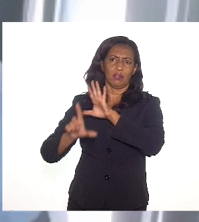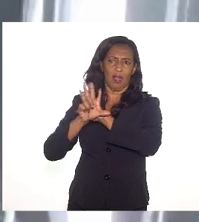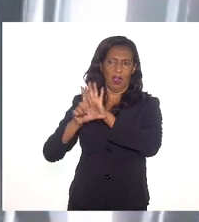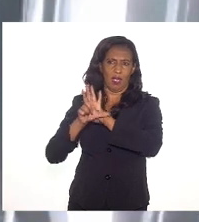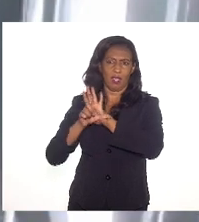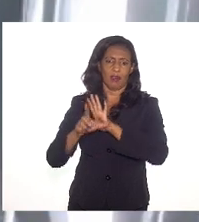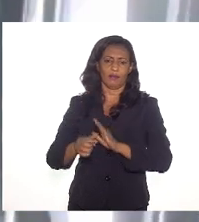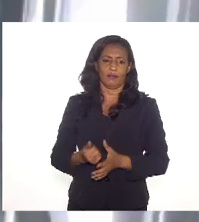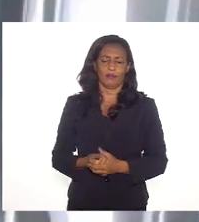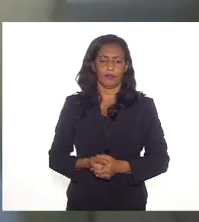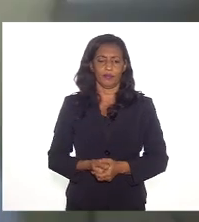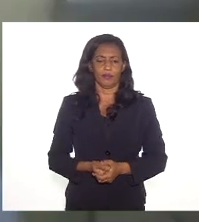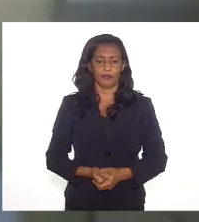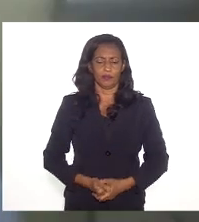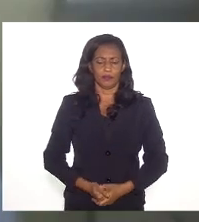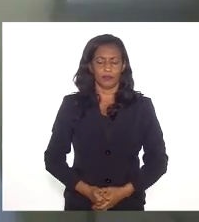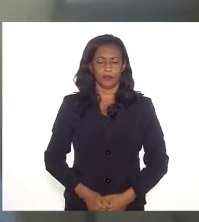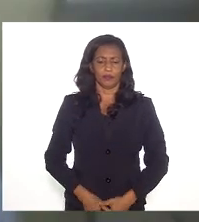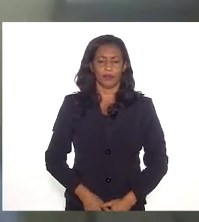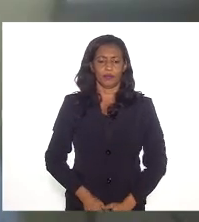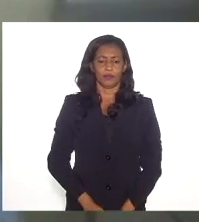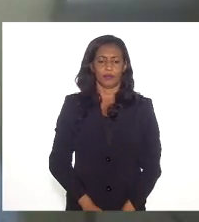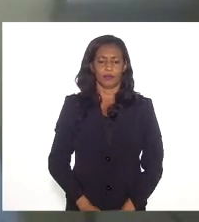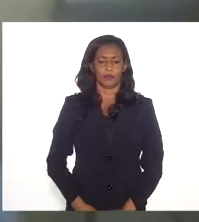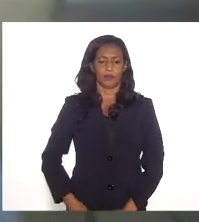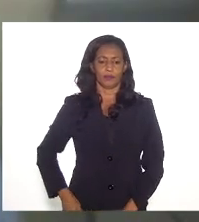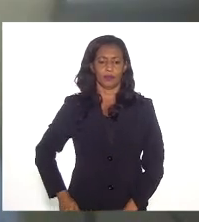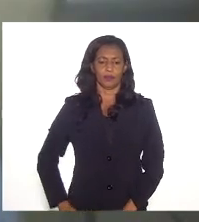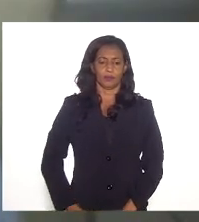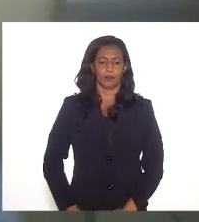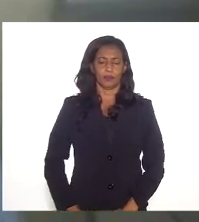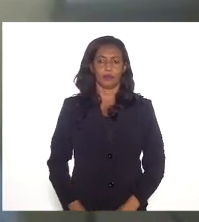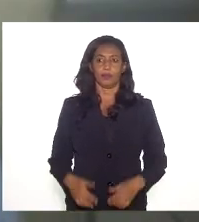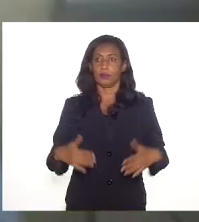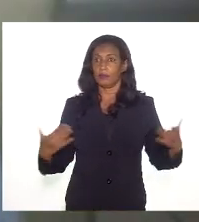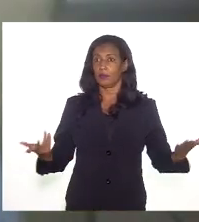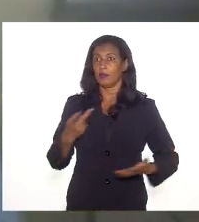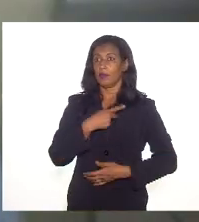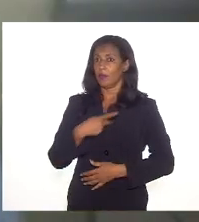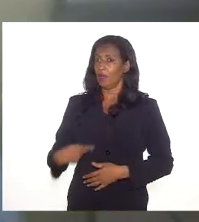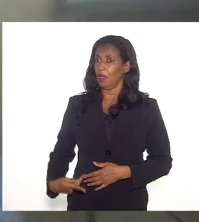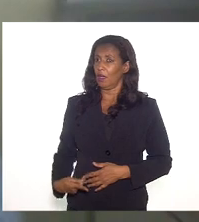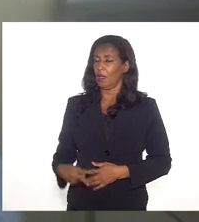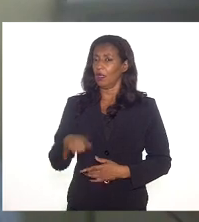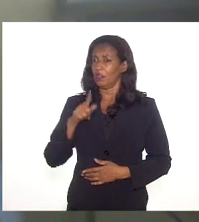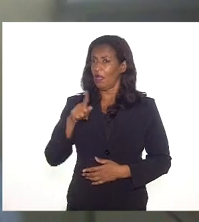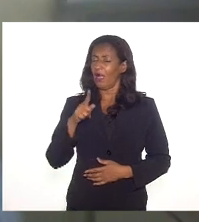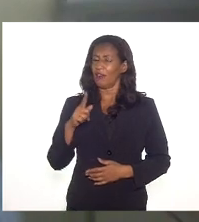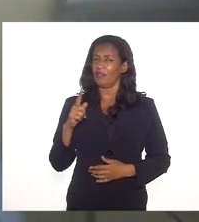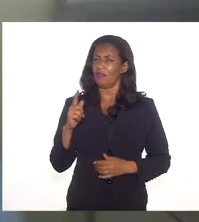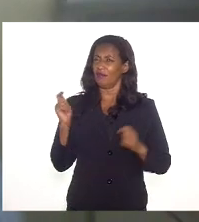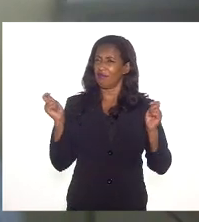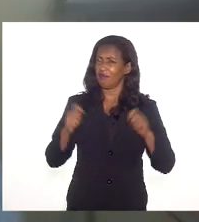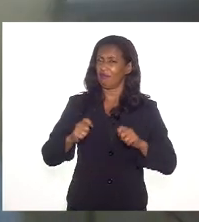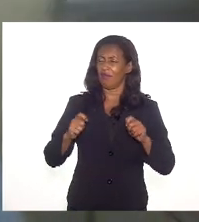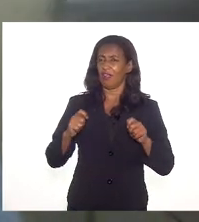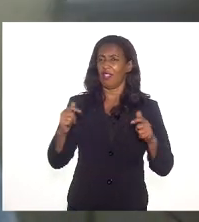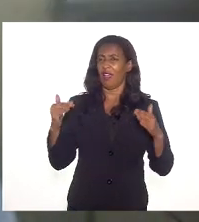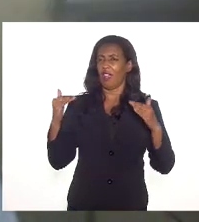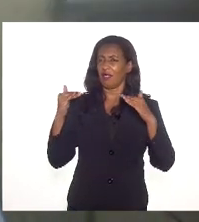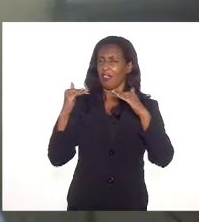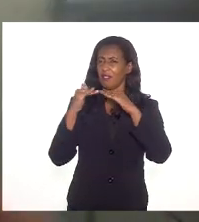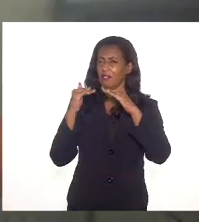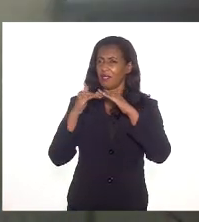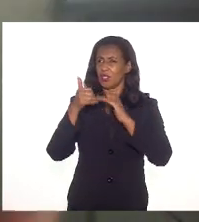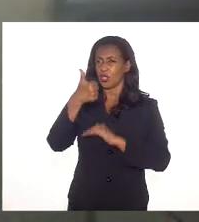esclarecer. Provavelmente, presidente, estarão até compatível com as modificações do 18 e 19, mas só